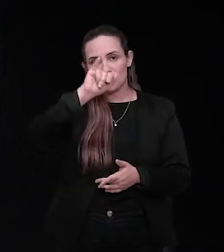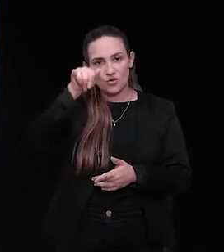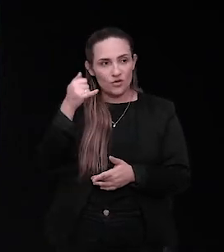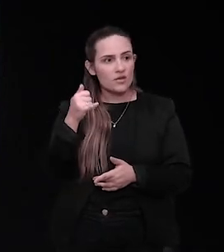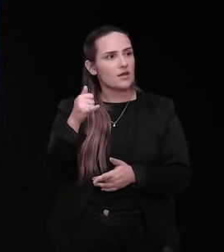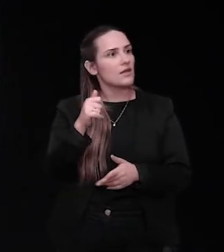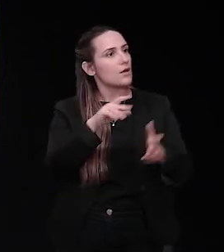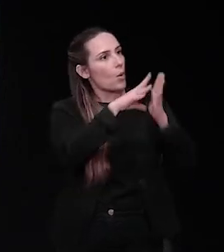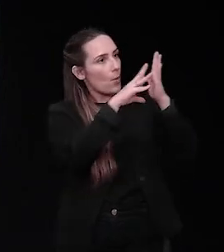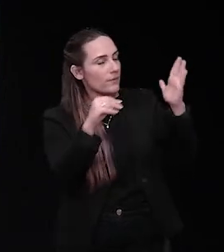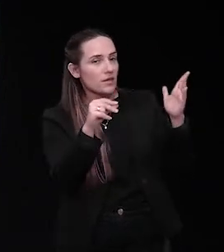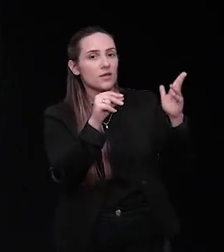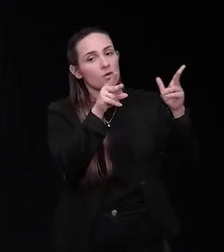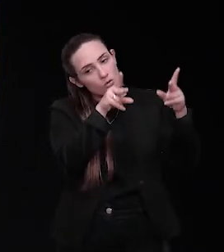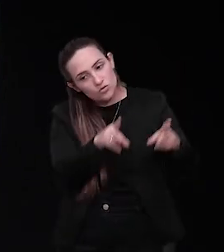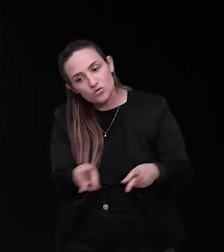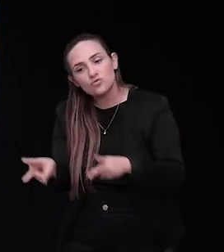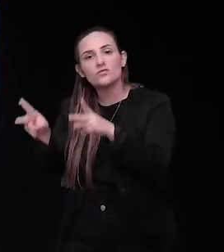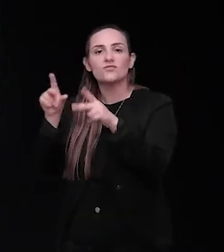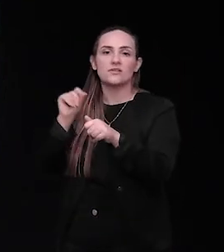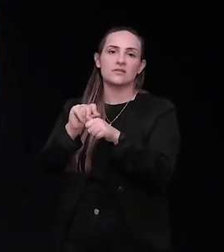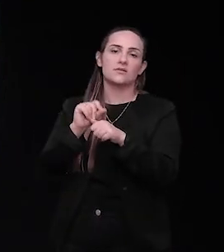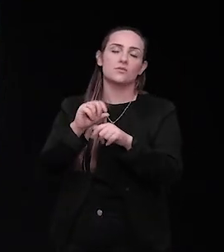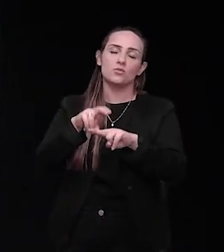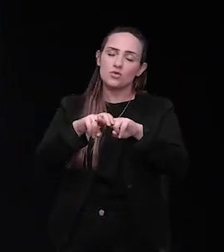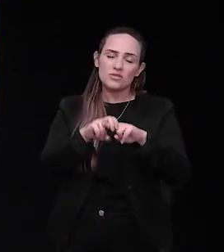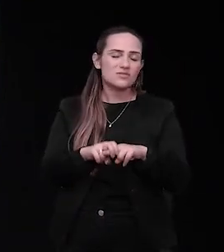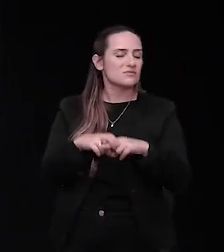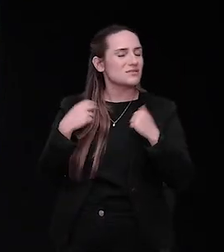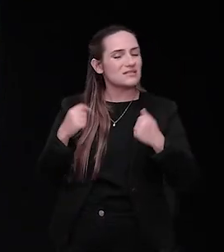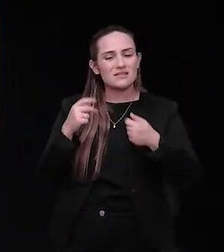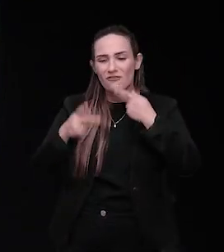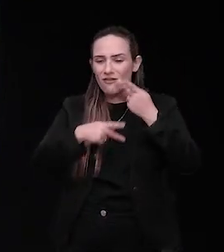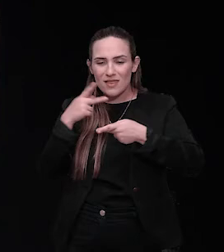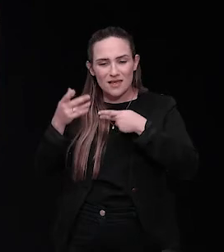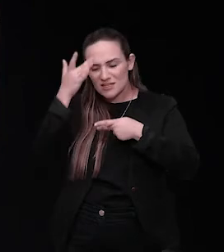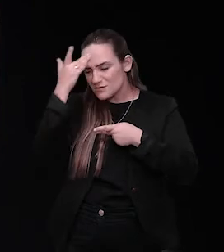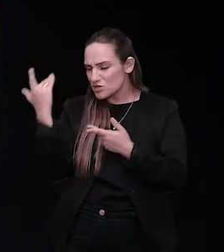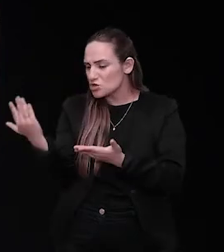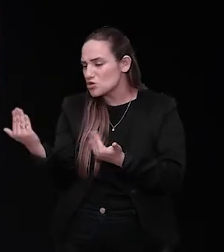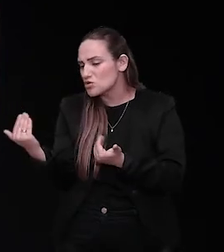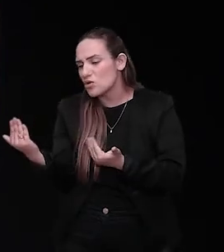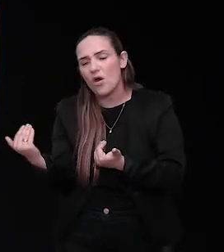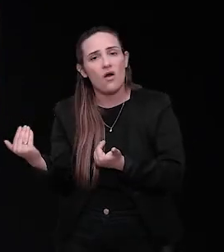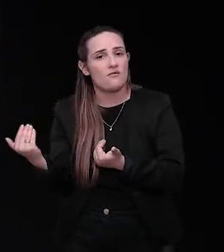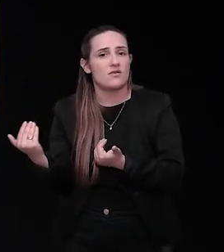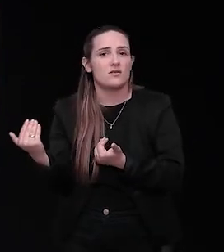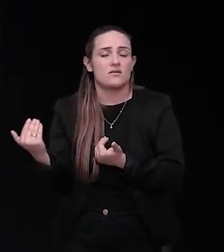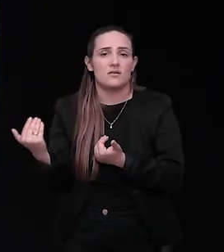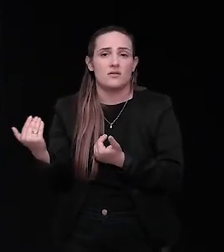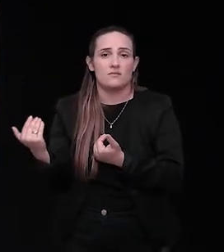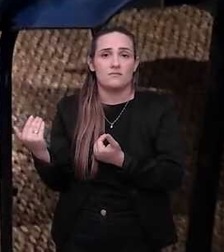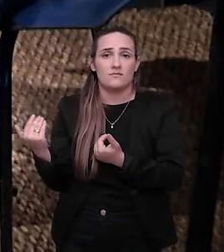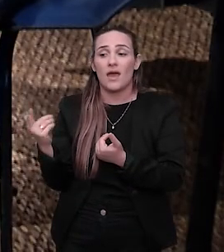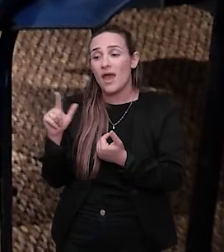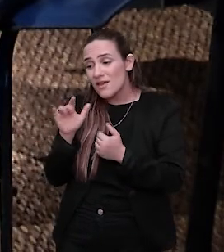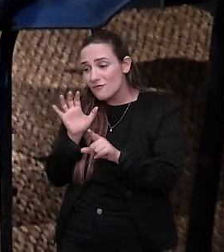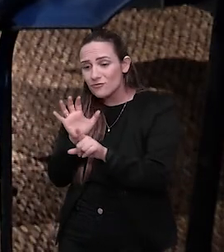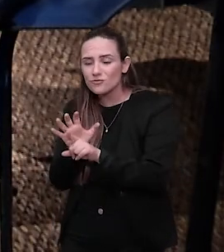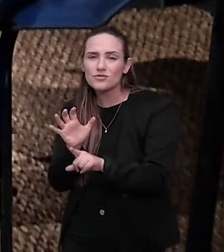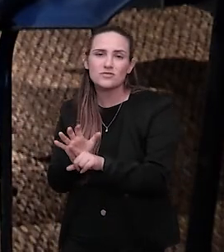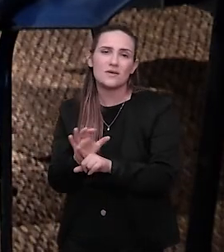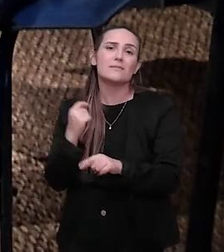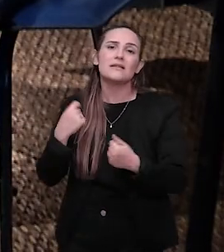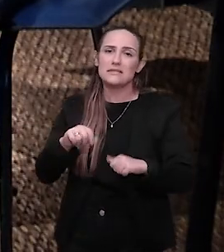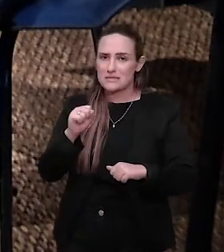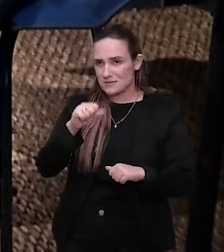fazendo. Da mesma forma que eu acho que a ideia desse programa, de falar com a população, falar com as pessoas mais novas, de como deve se fazer para vencer na vida, é só